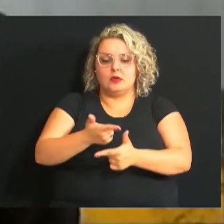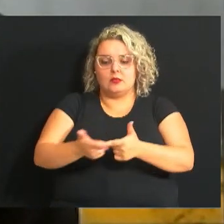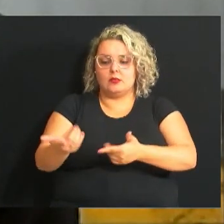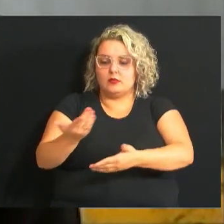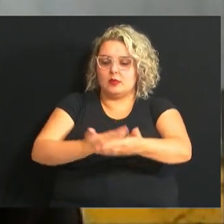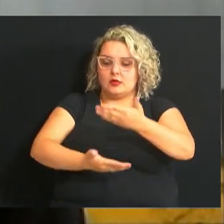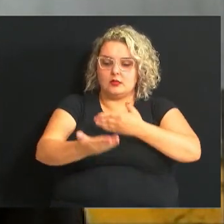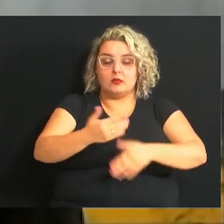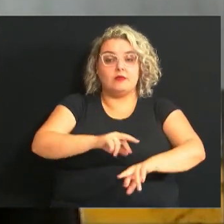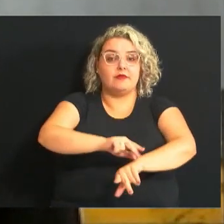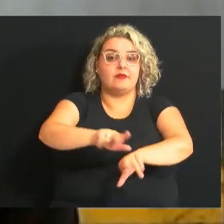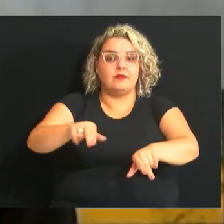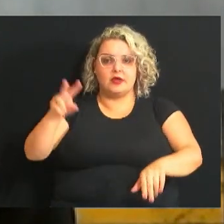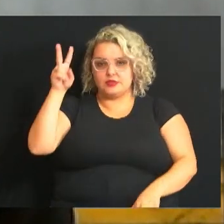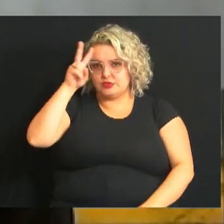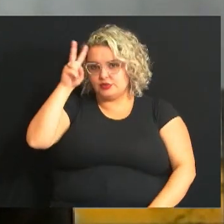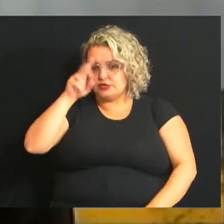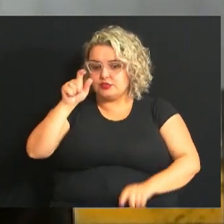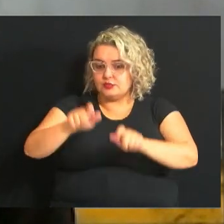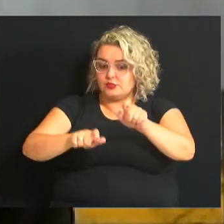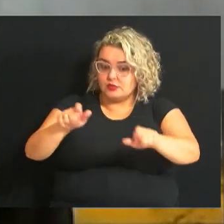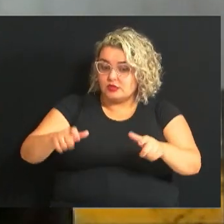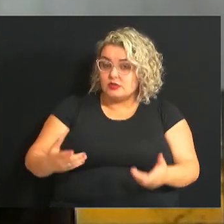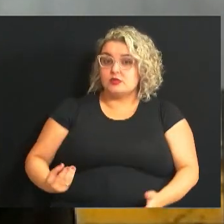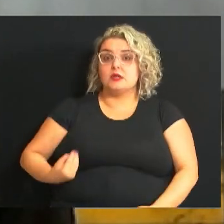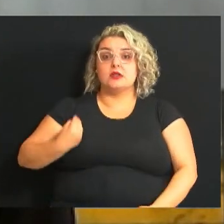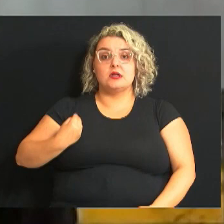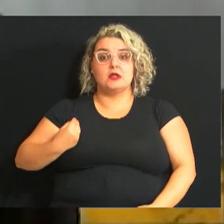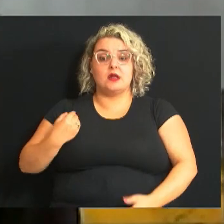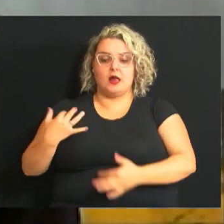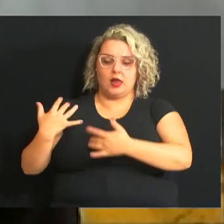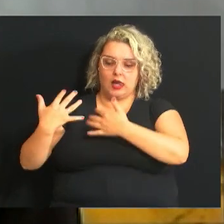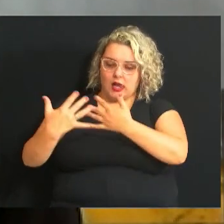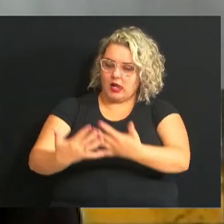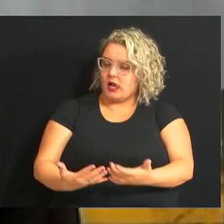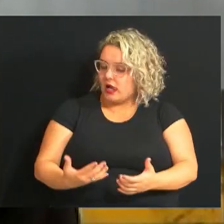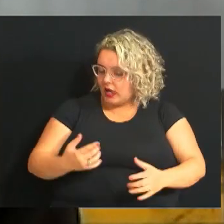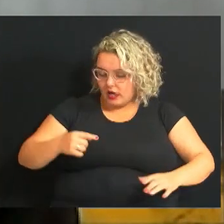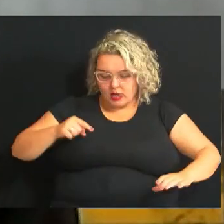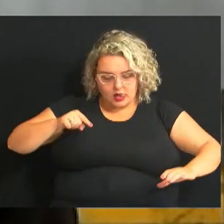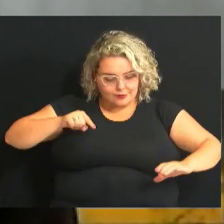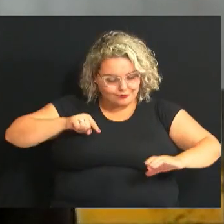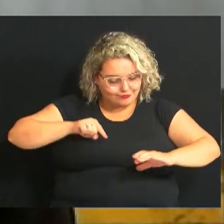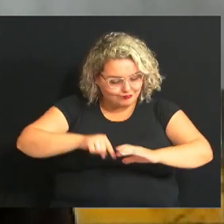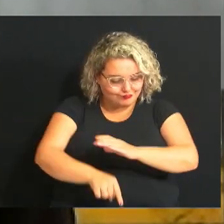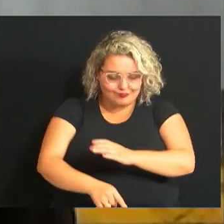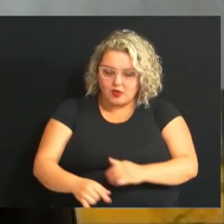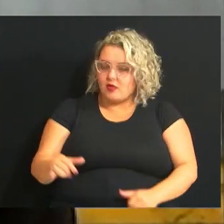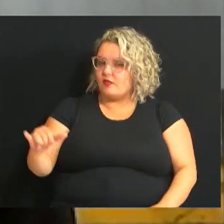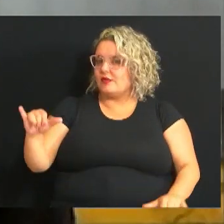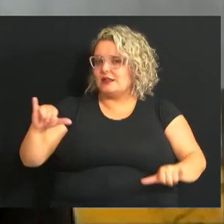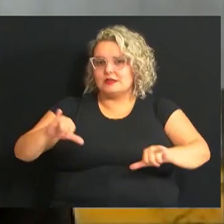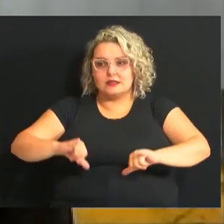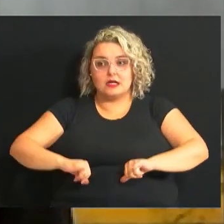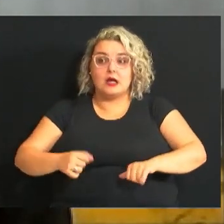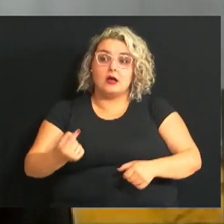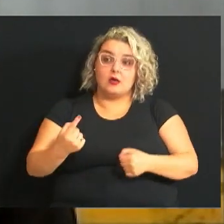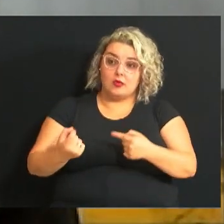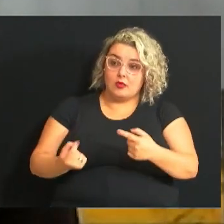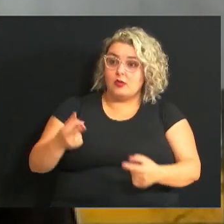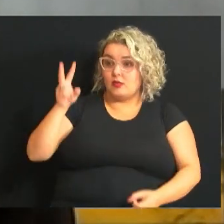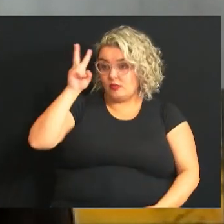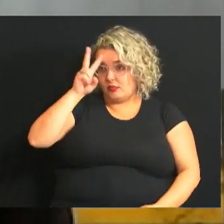várias histórias, né, de pessoas que estavam vivendo ali o fundo do poço, Algumas histórias são bíblicas, são